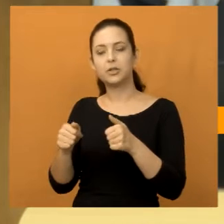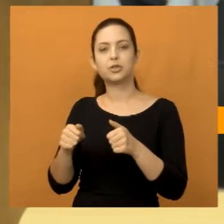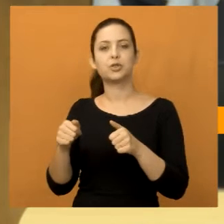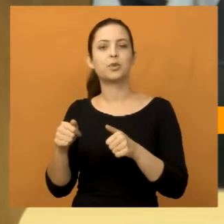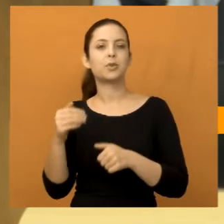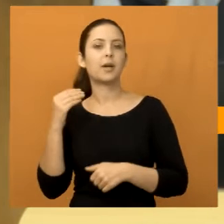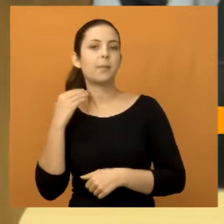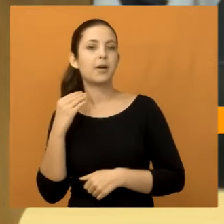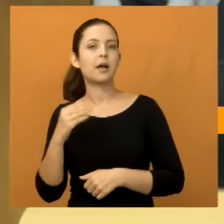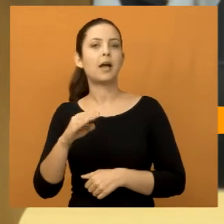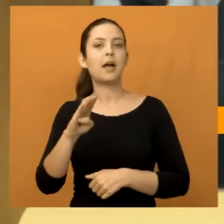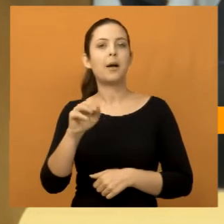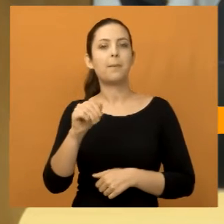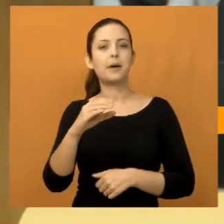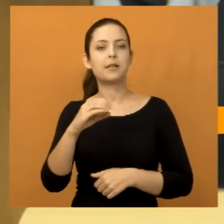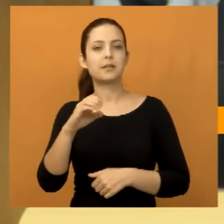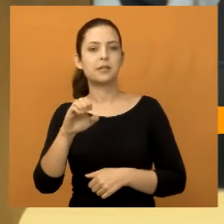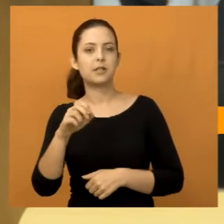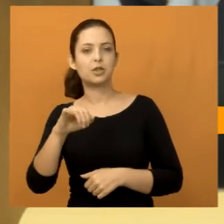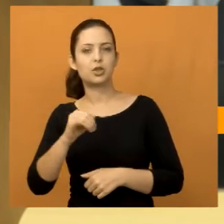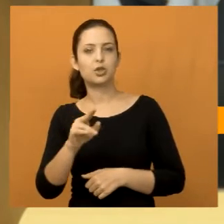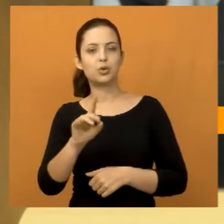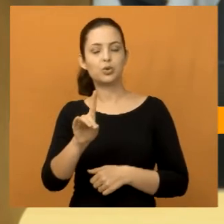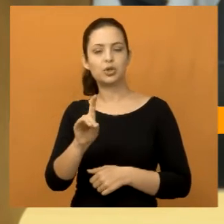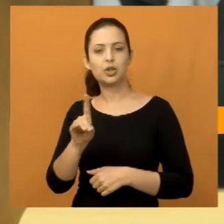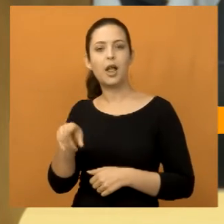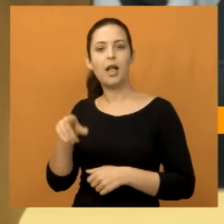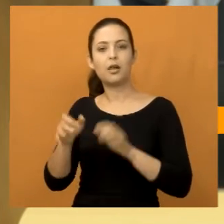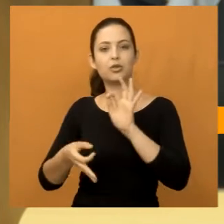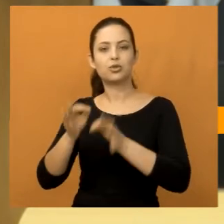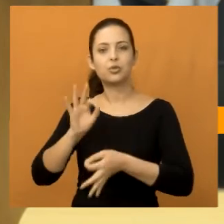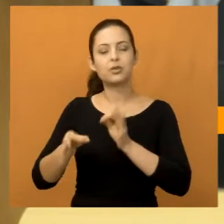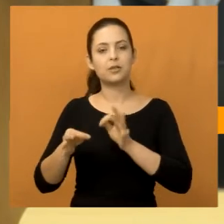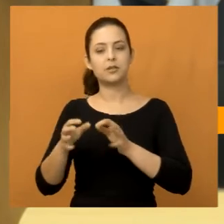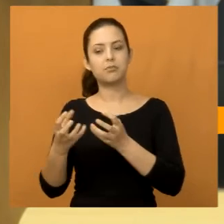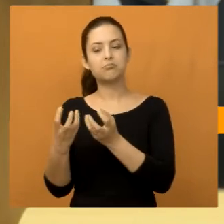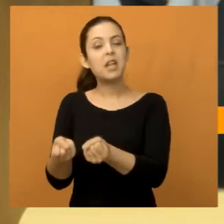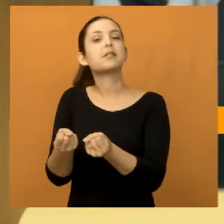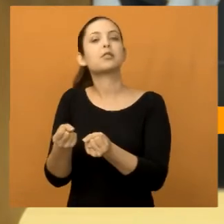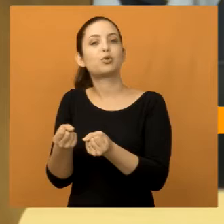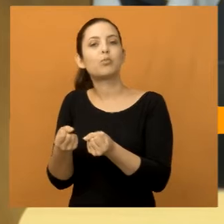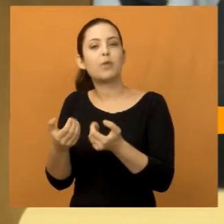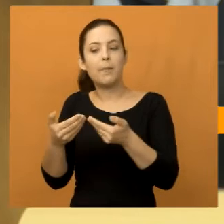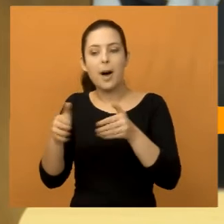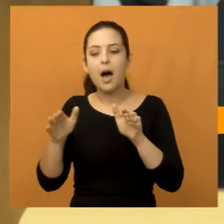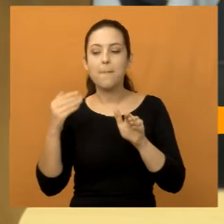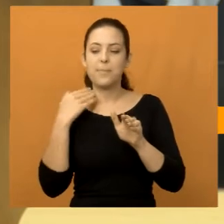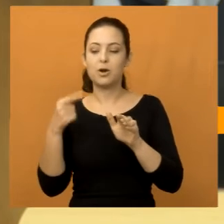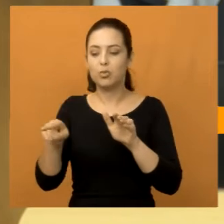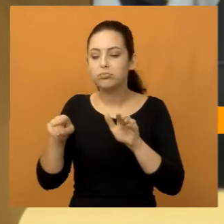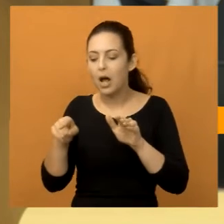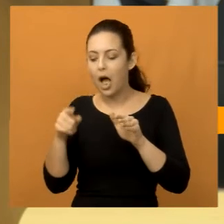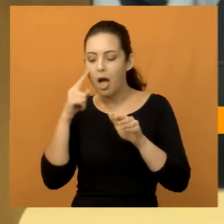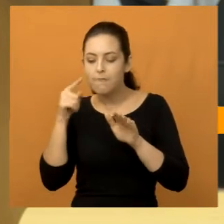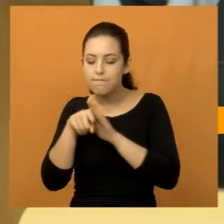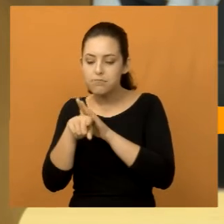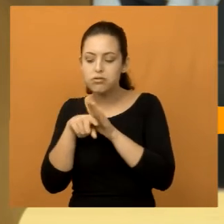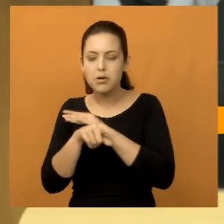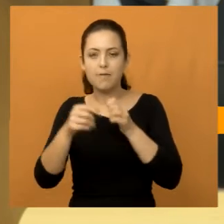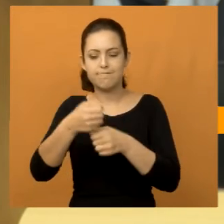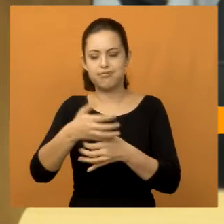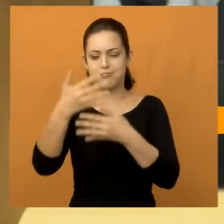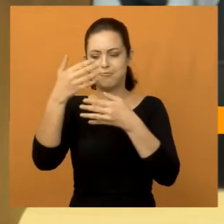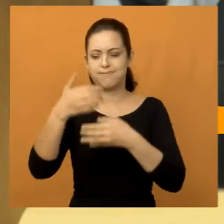acesso à Bacejude, e graças a Deus a juíza da vara criminal aqui acolheu e fez essa quebra de sigilo bancário.